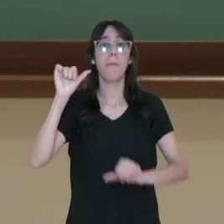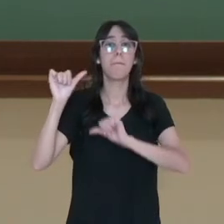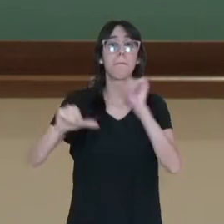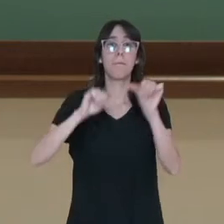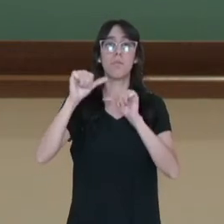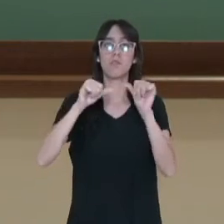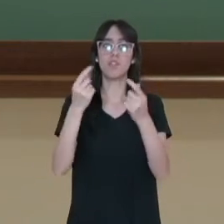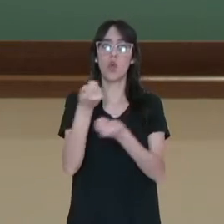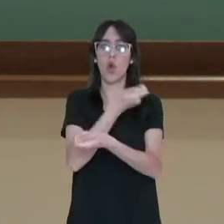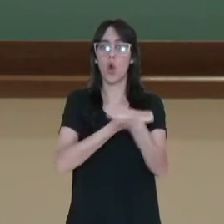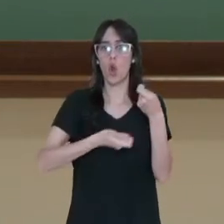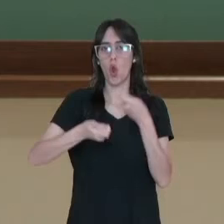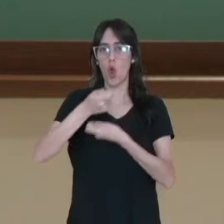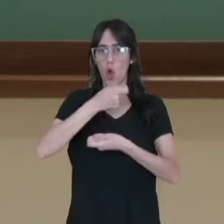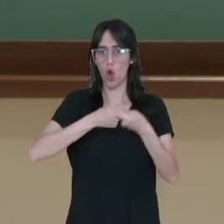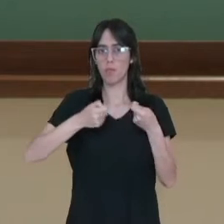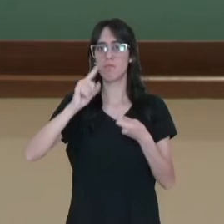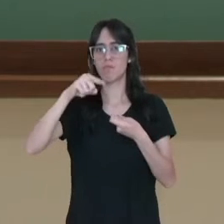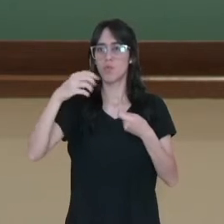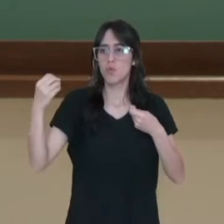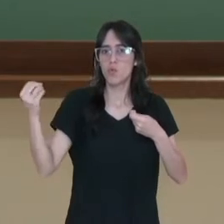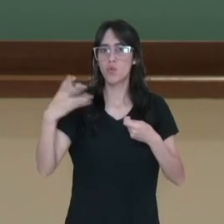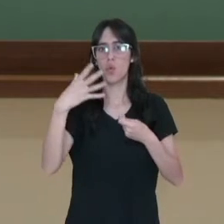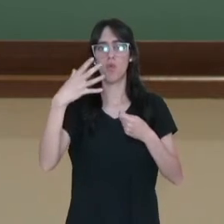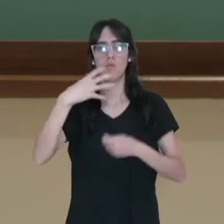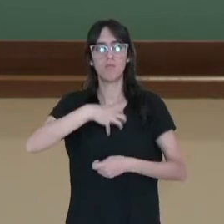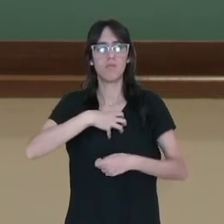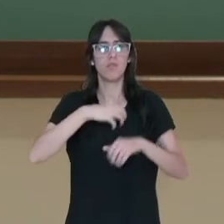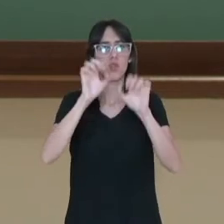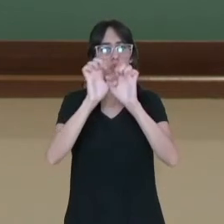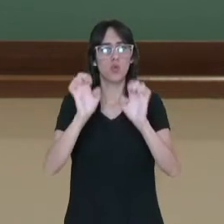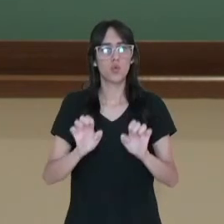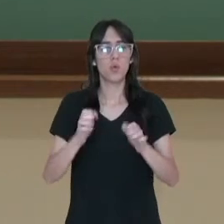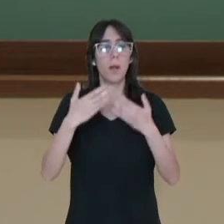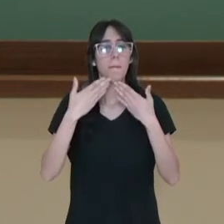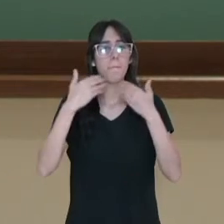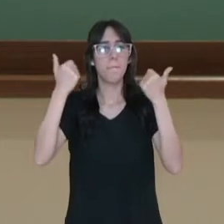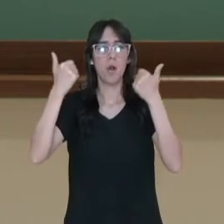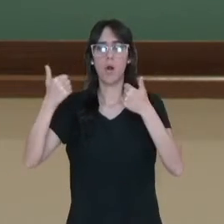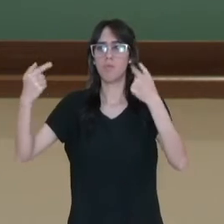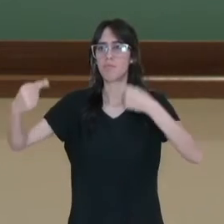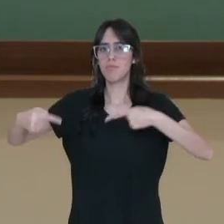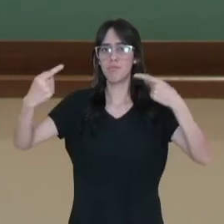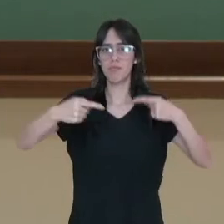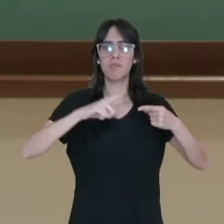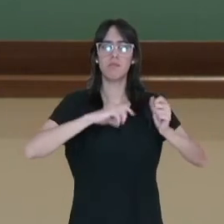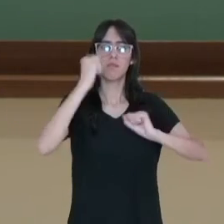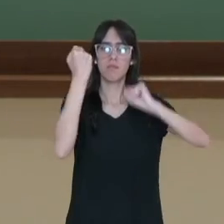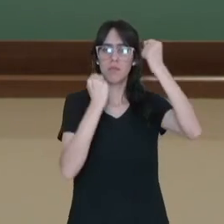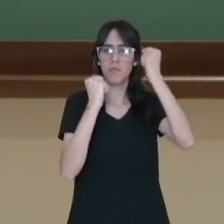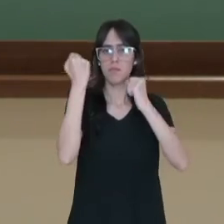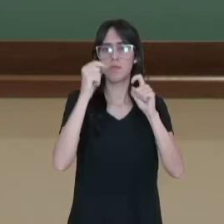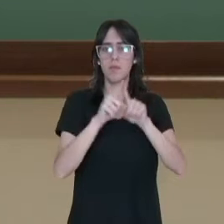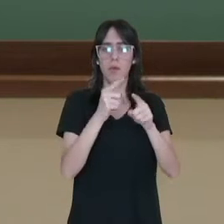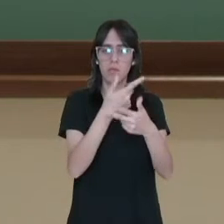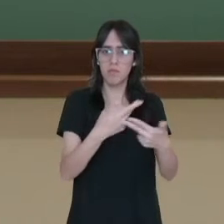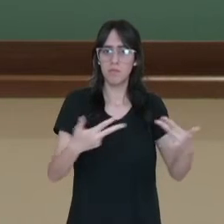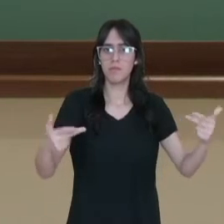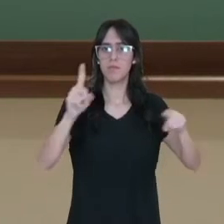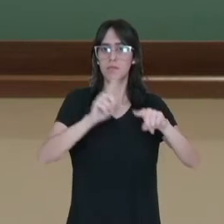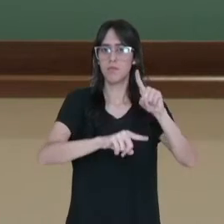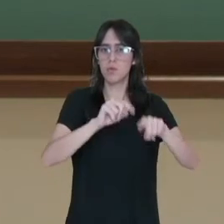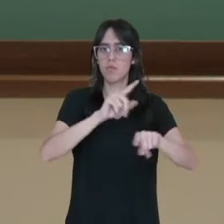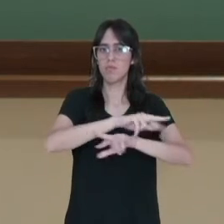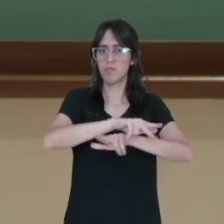econômica, reestruturação econômica, melhorar a competitividade da indústria e dos produtos da União